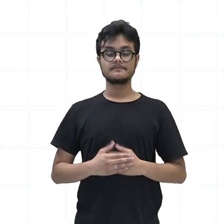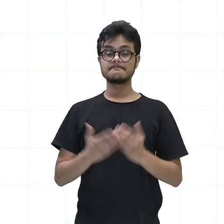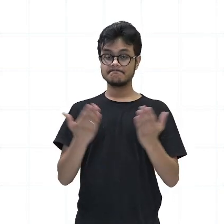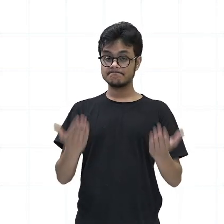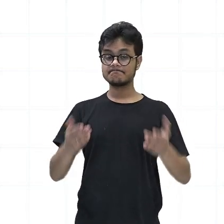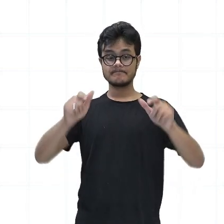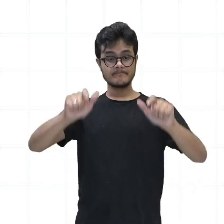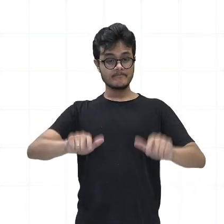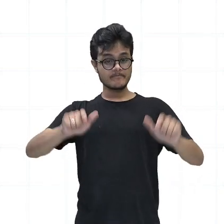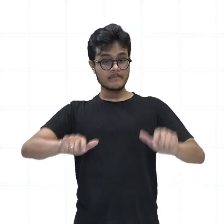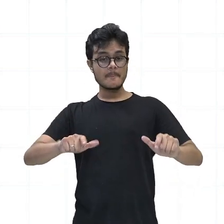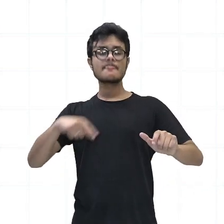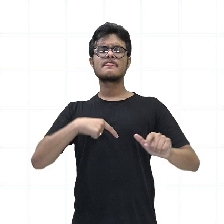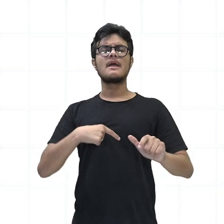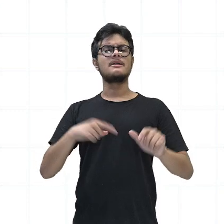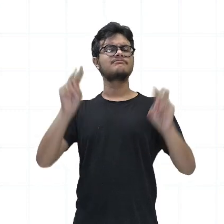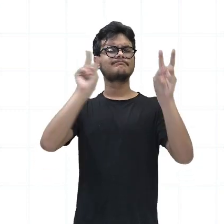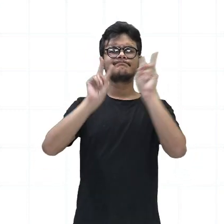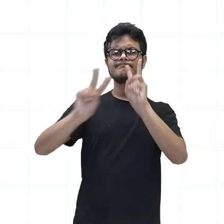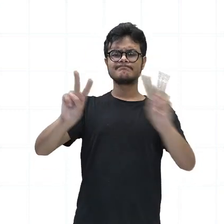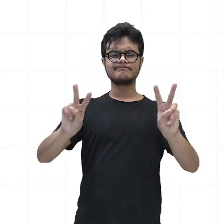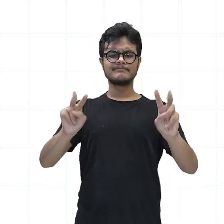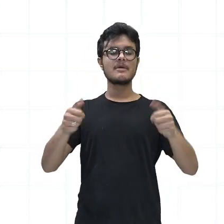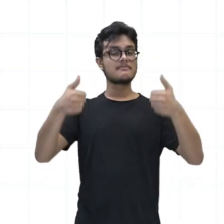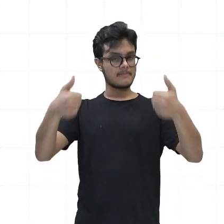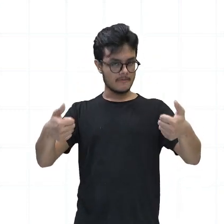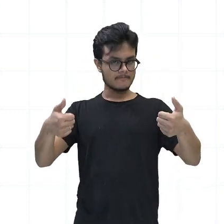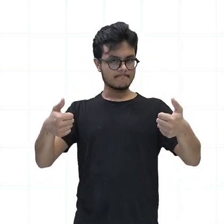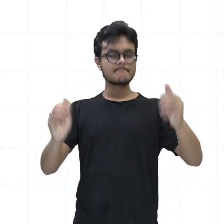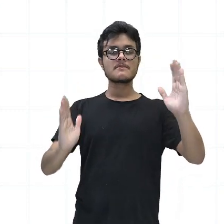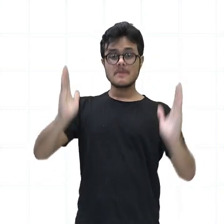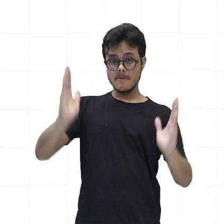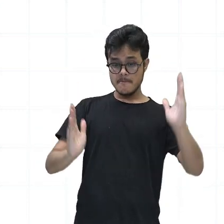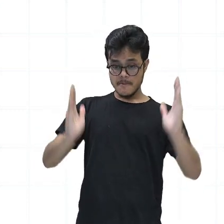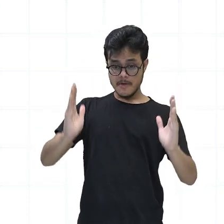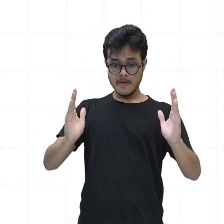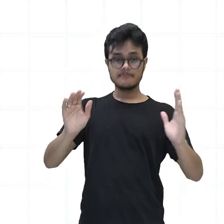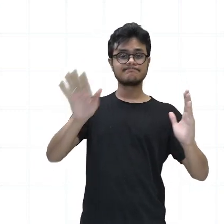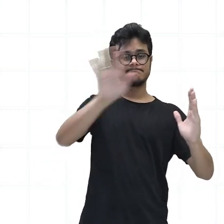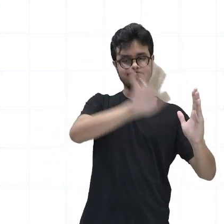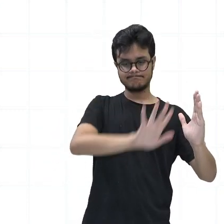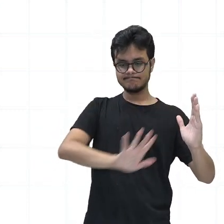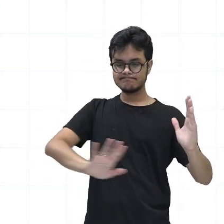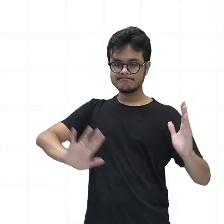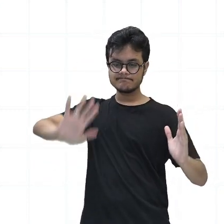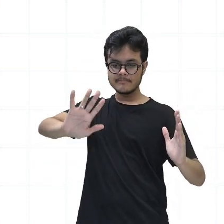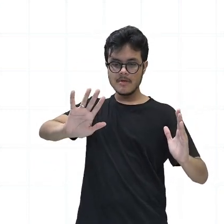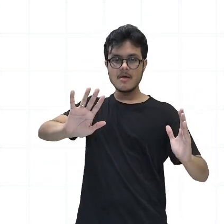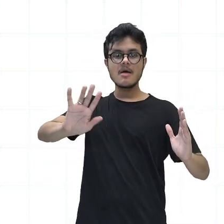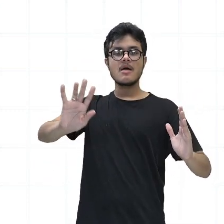de fornecer um contexto visual para a história, os cenários também podem